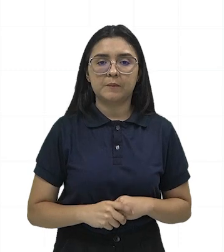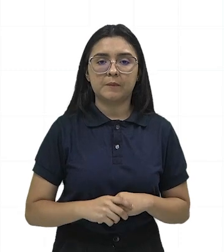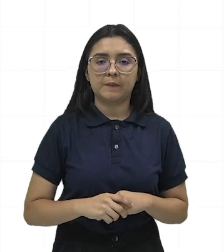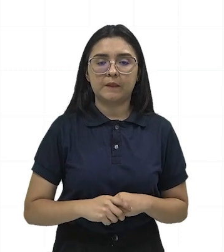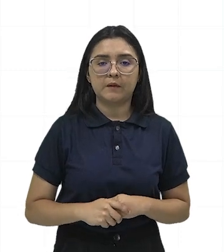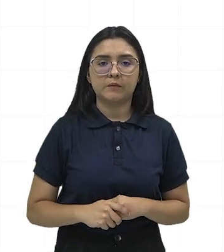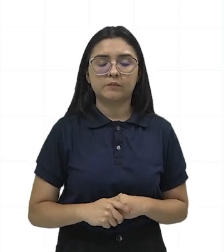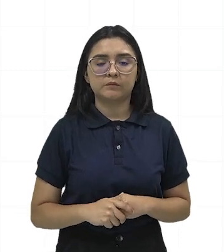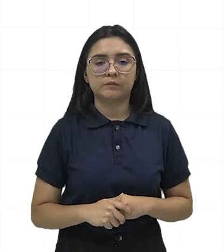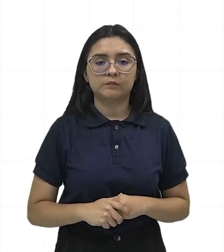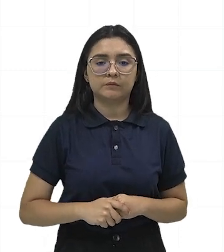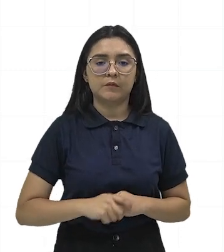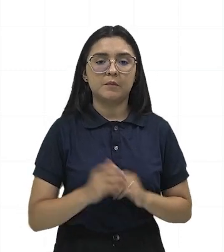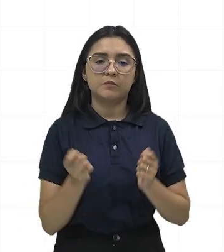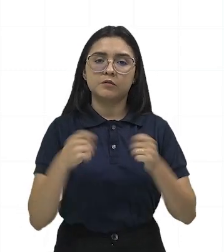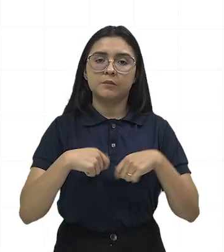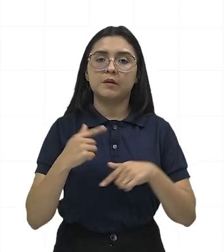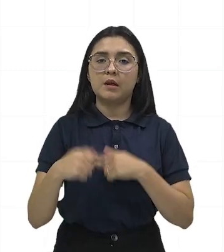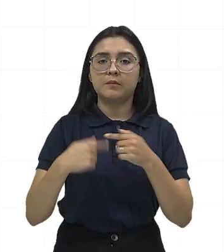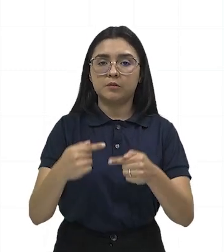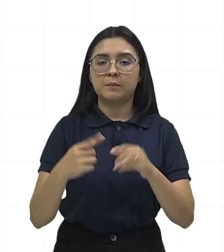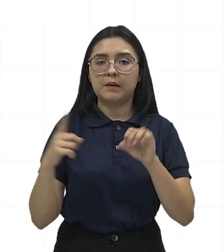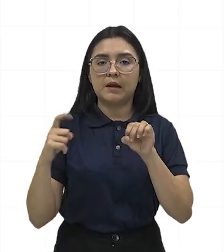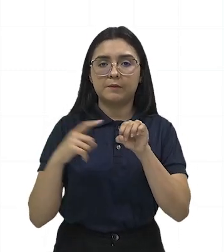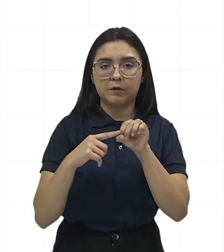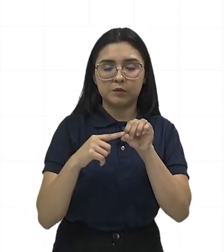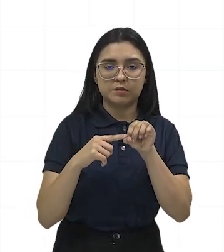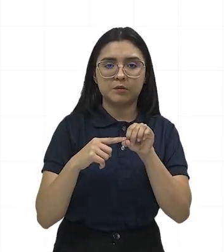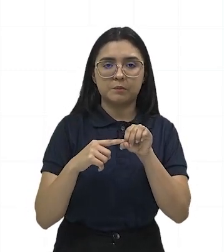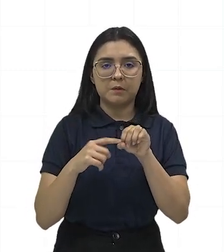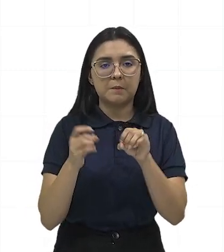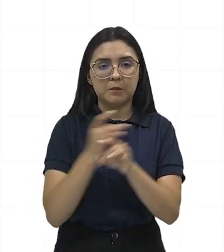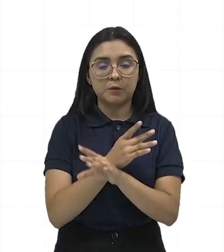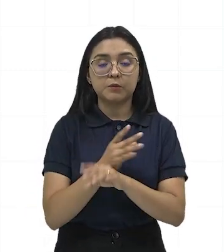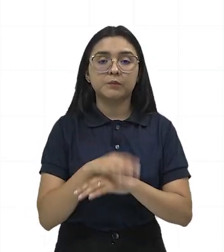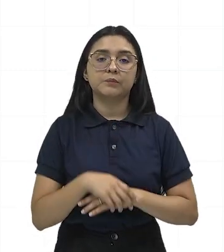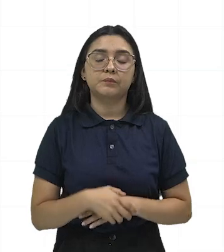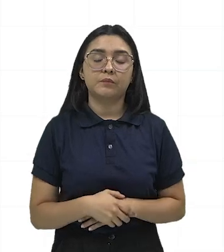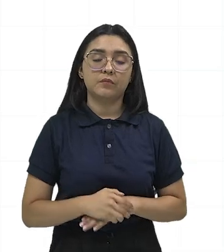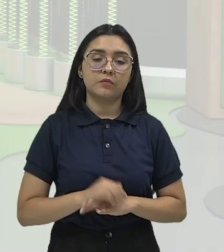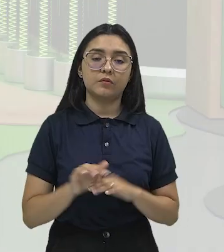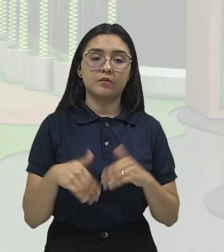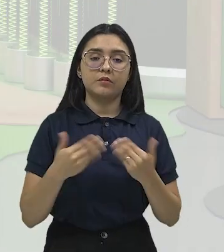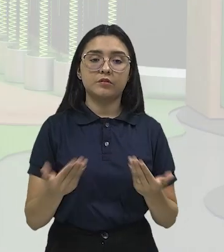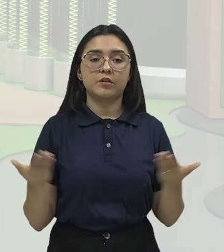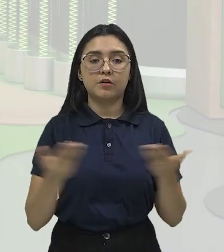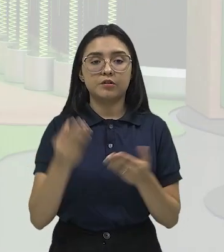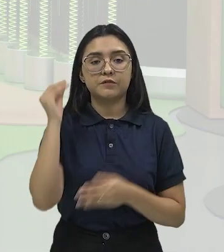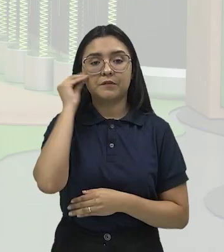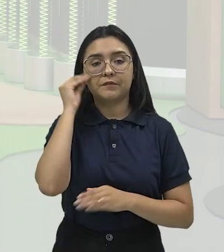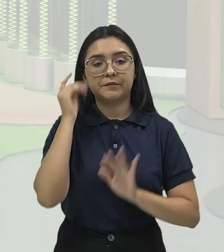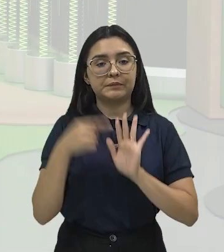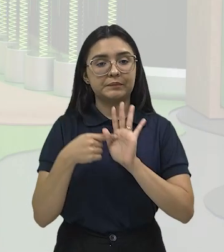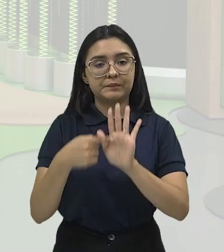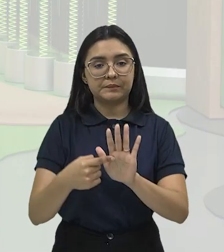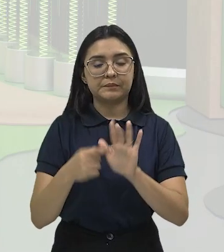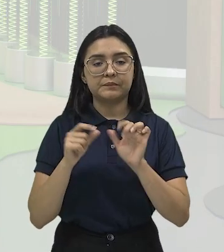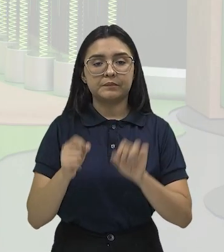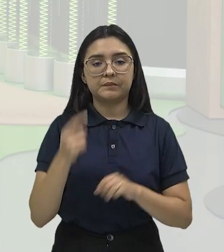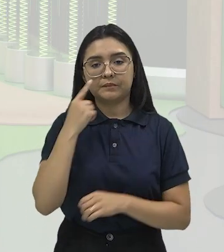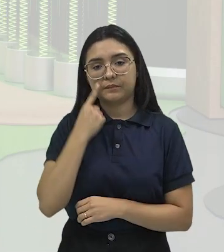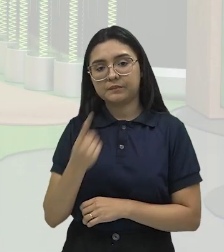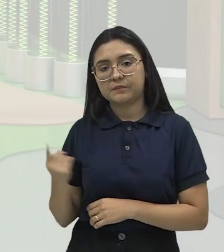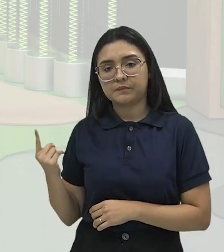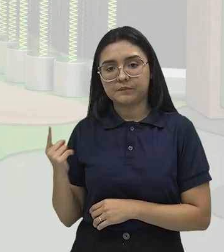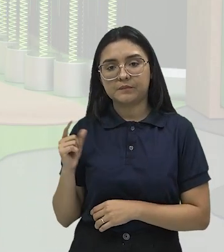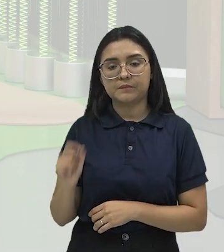aí para a reprodução, né, para a fecundação, certo? A gente vai ver aí através de um esqueminha, né? E a gente pode